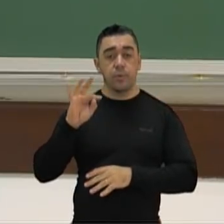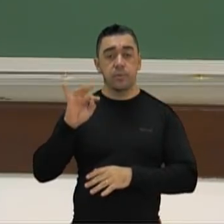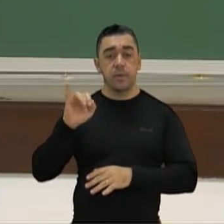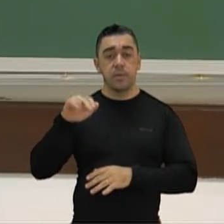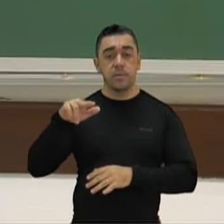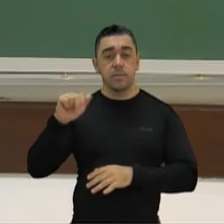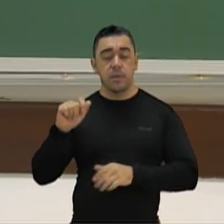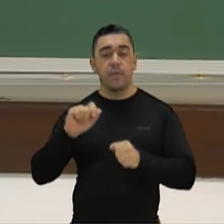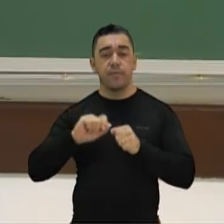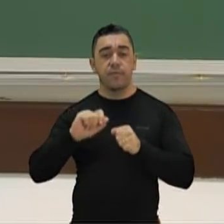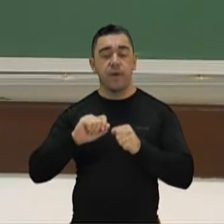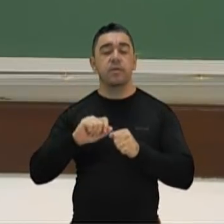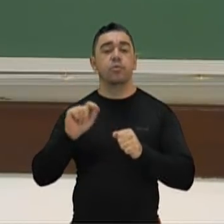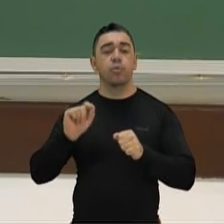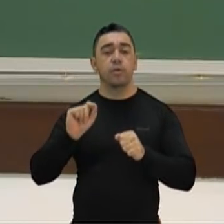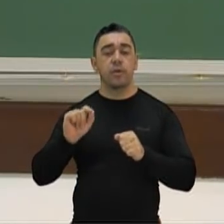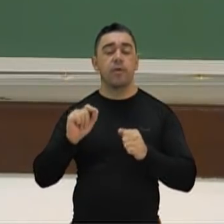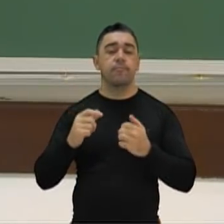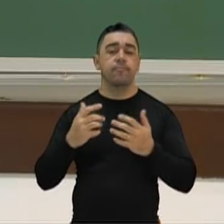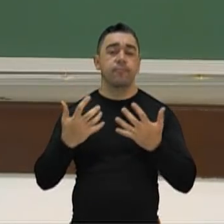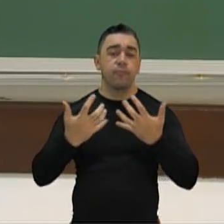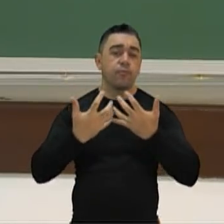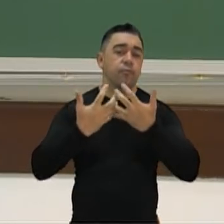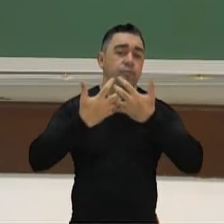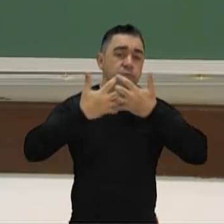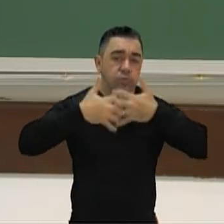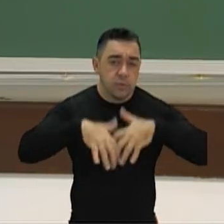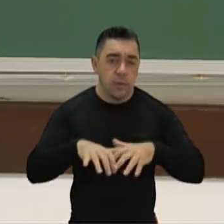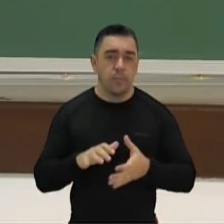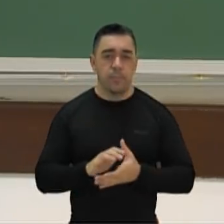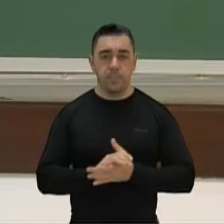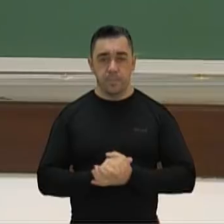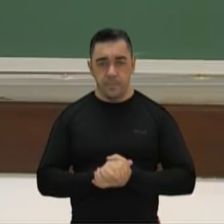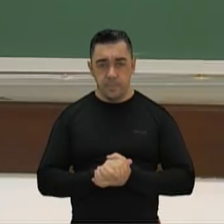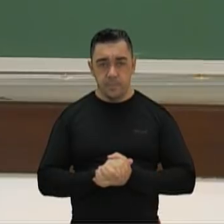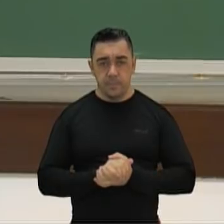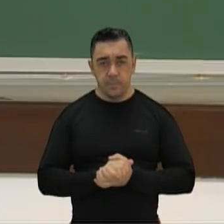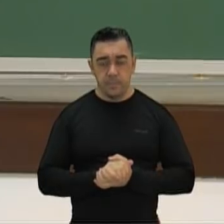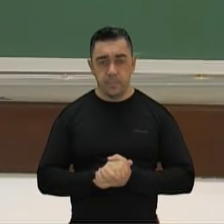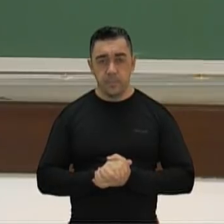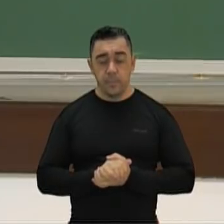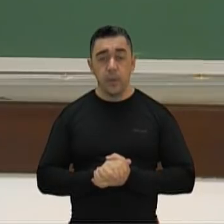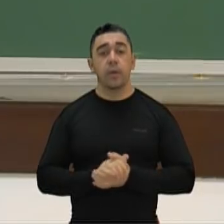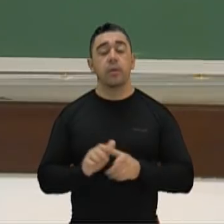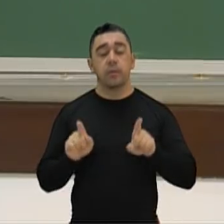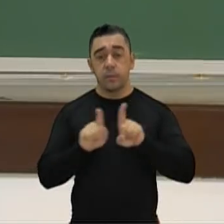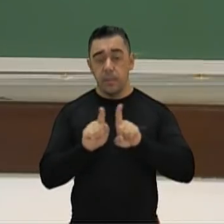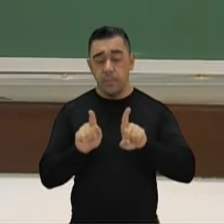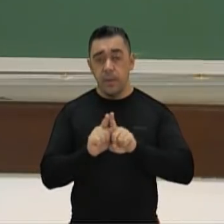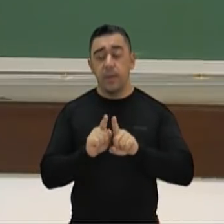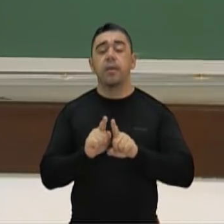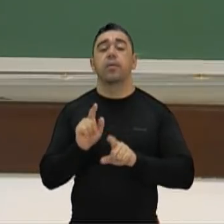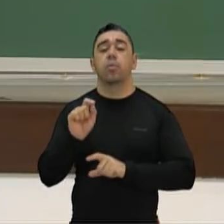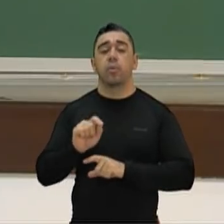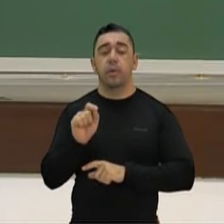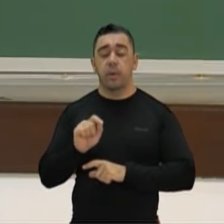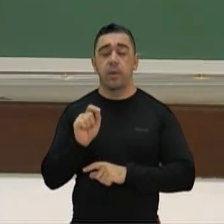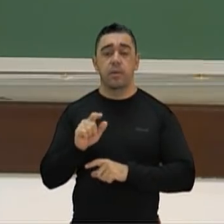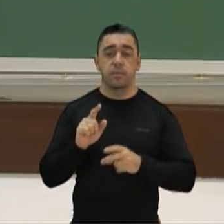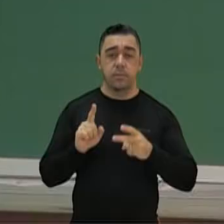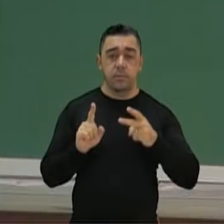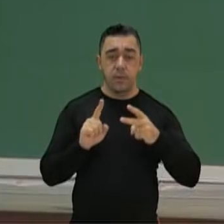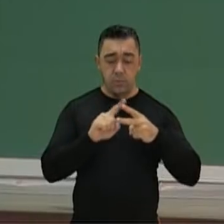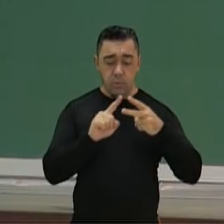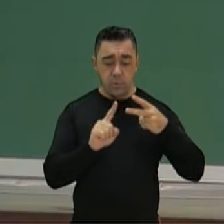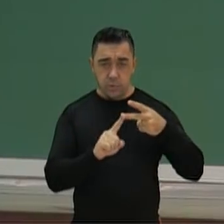consiga desenvolver a sua função. E que as células eucariontes podem ser de 2